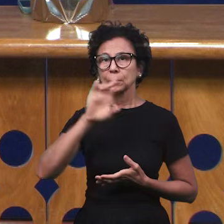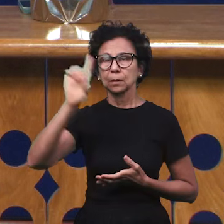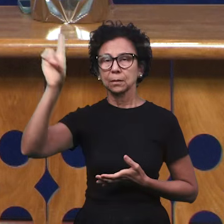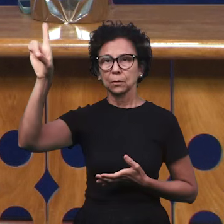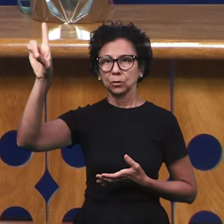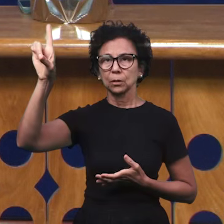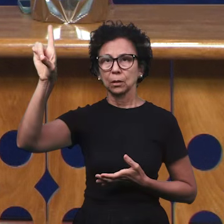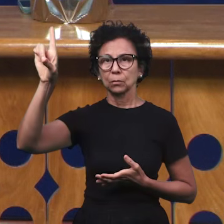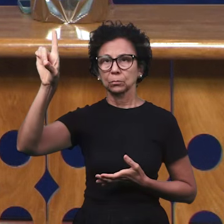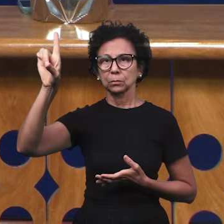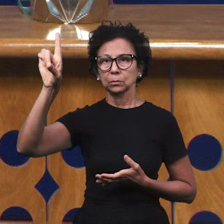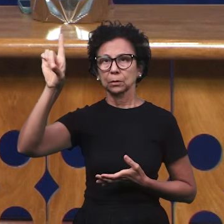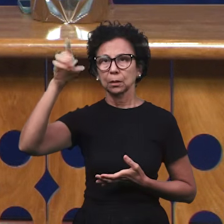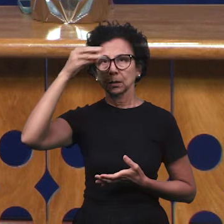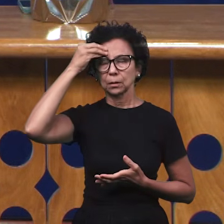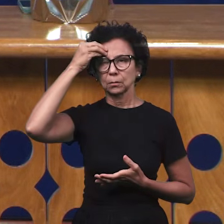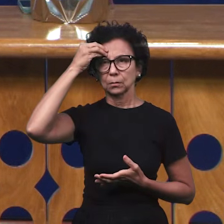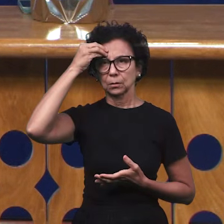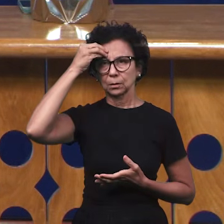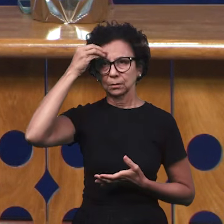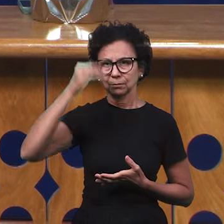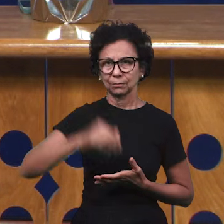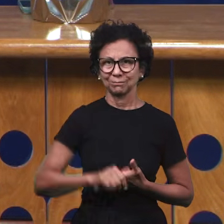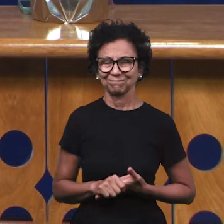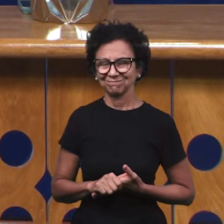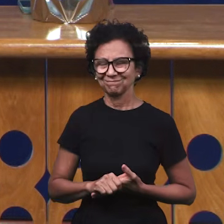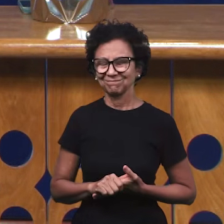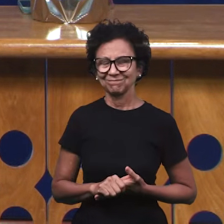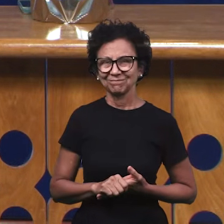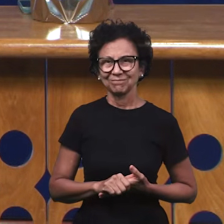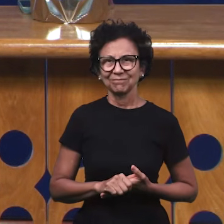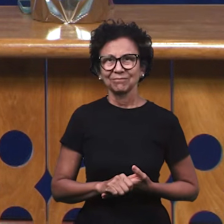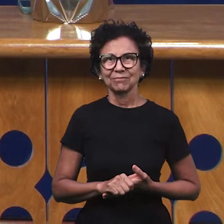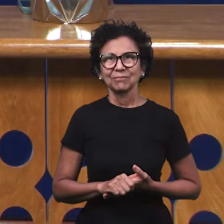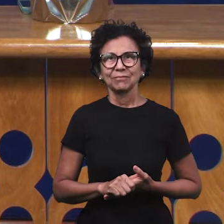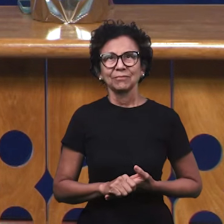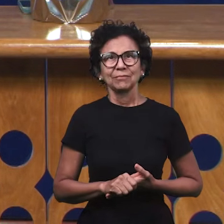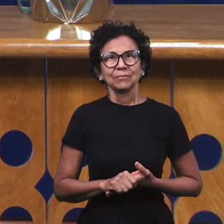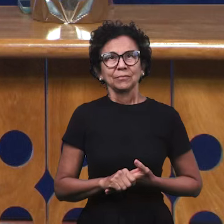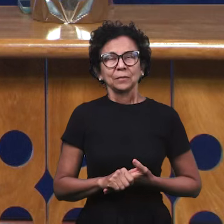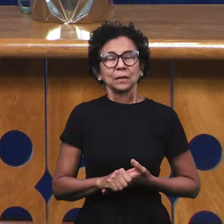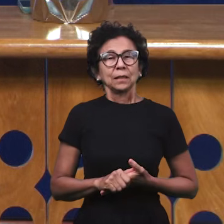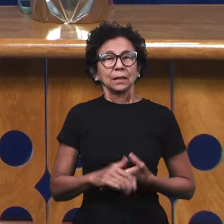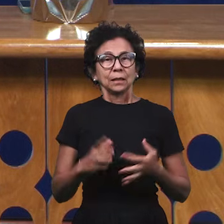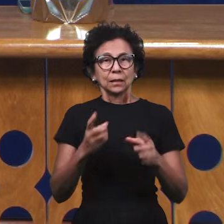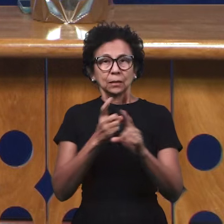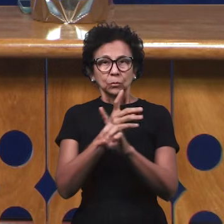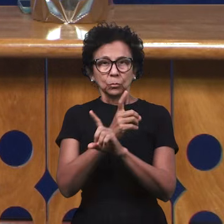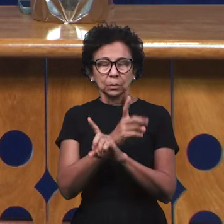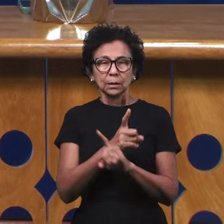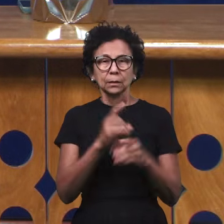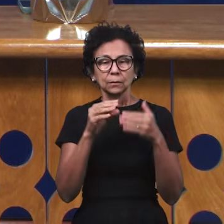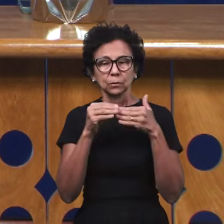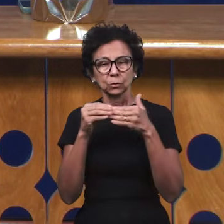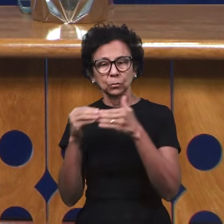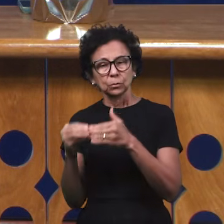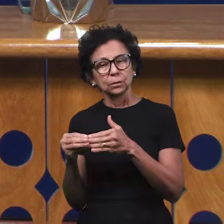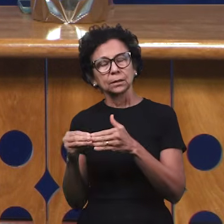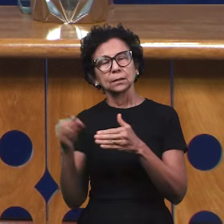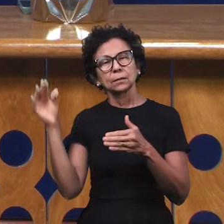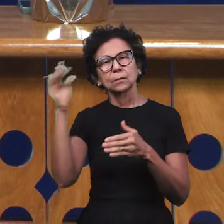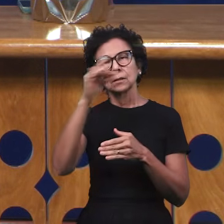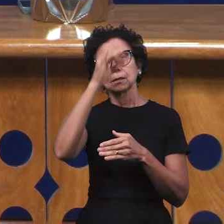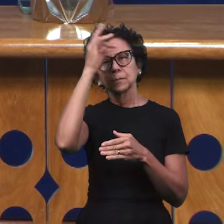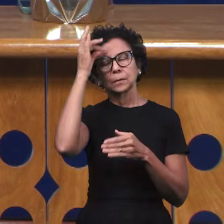que Deus tem para a sua vida. O restante, a palavra vai instruir, a doutrina vai te conduzir e o Espírito